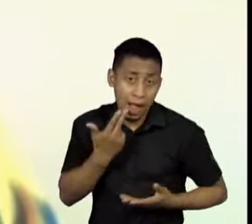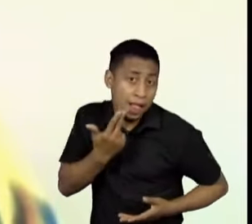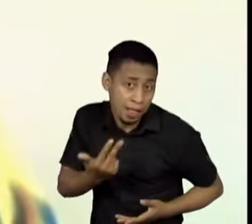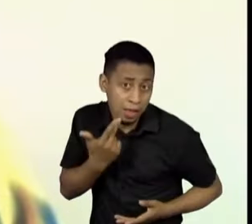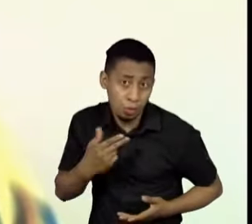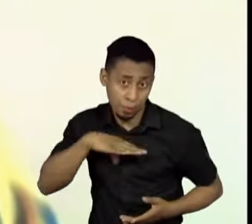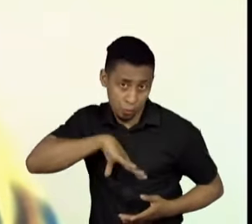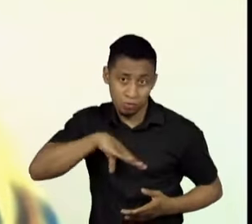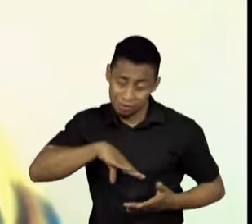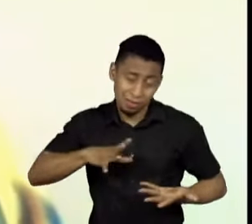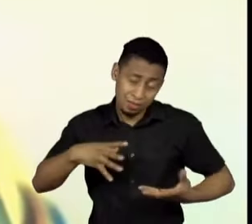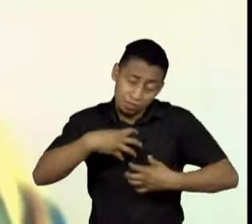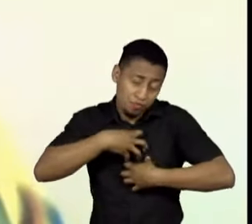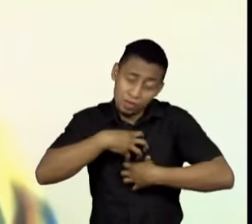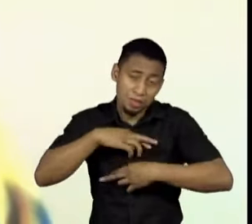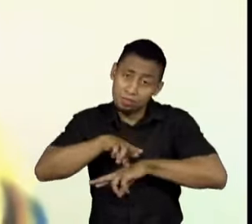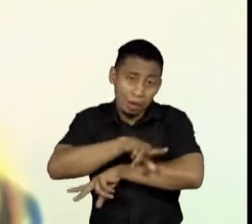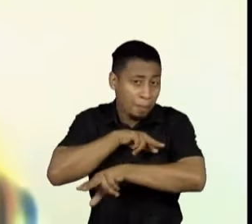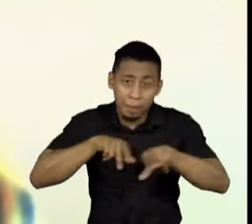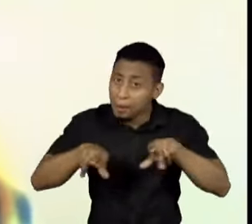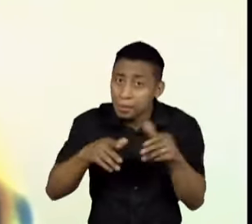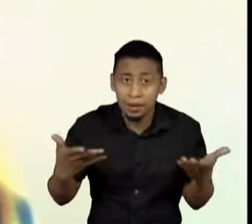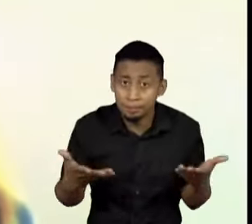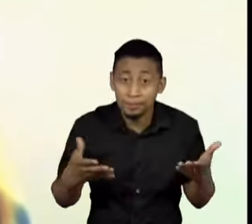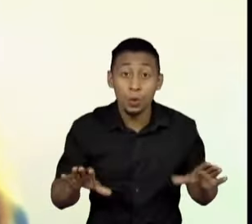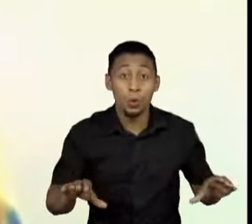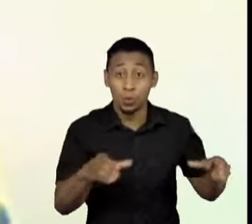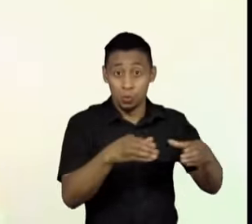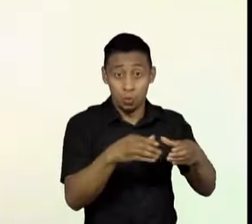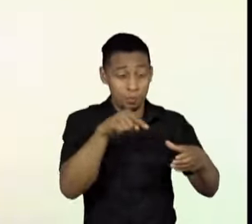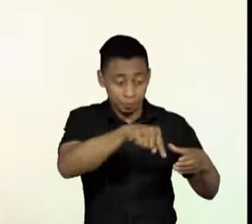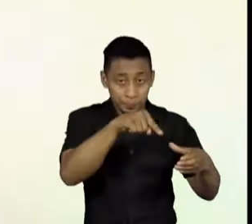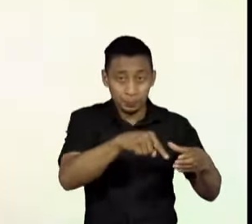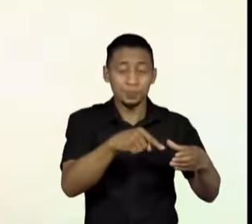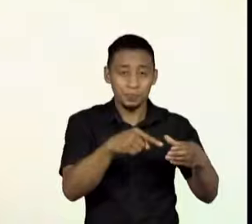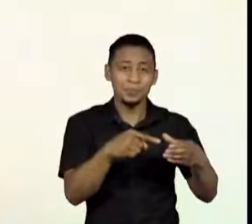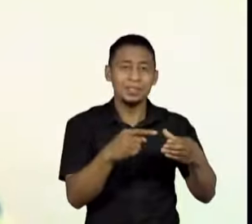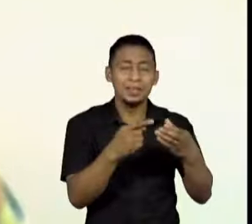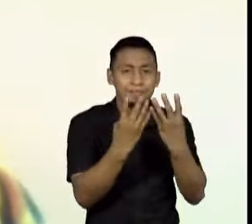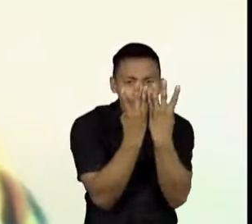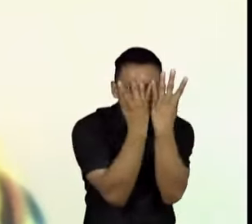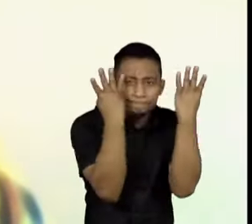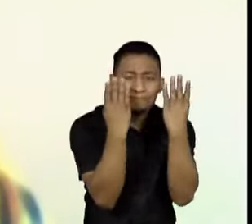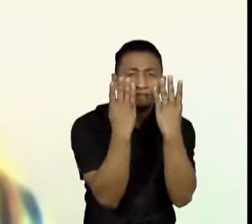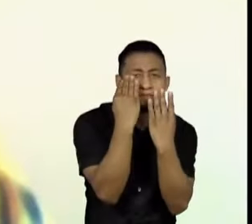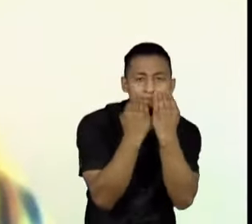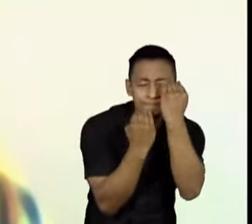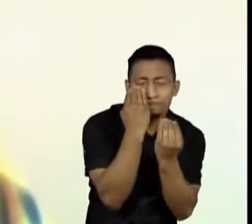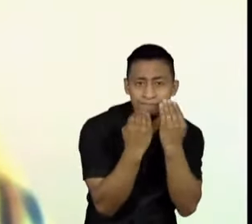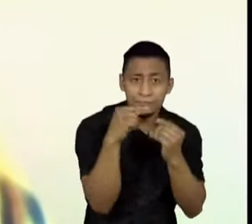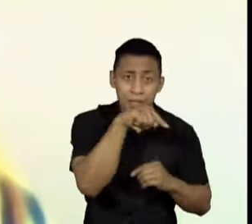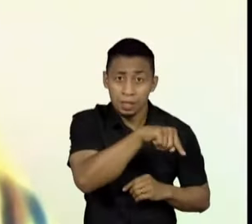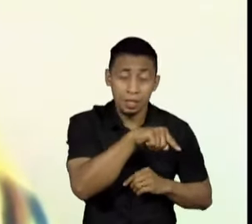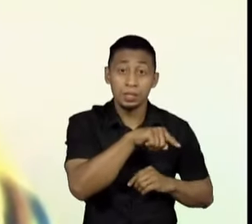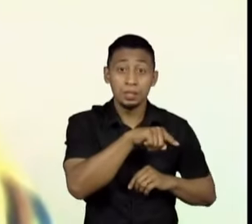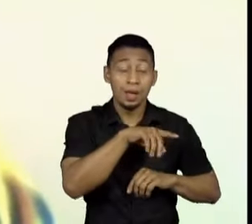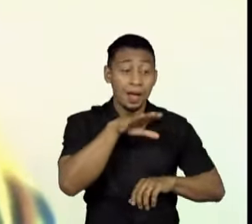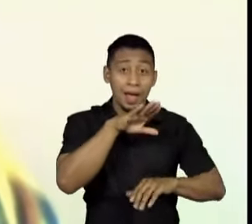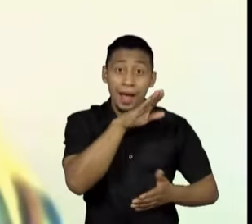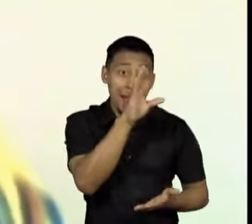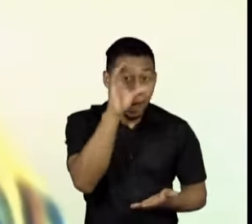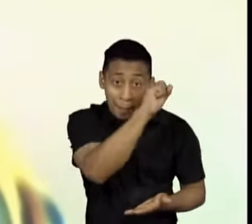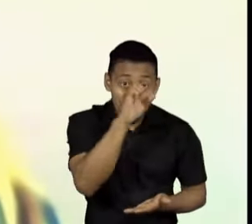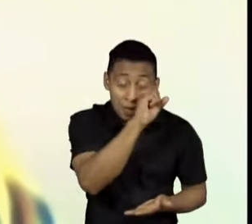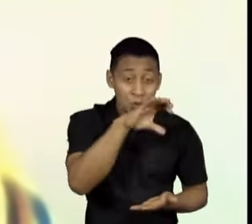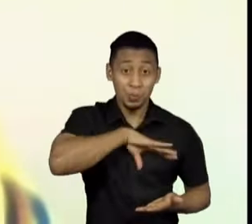muito diversificada. Os sujeitos indígenas se apropriam da língua portuguesa de uma forma.